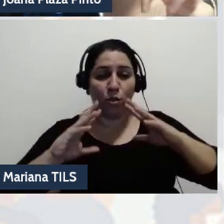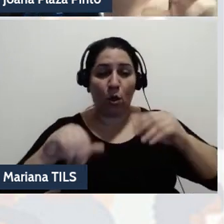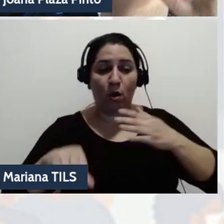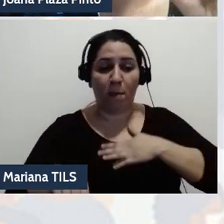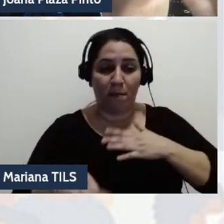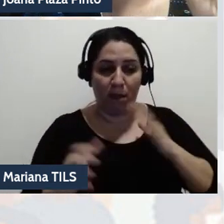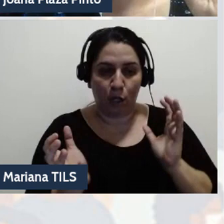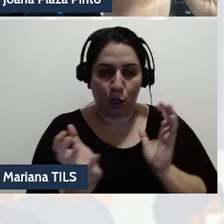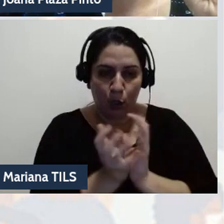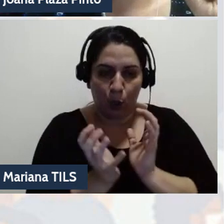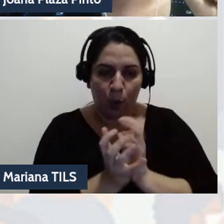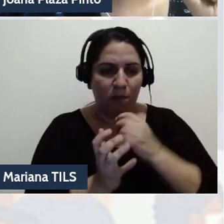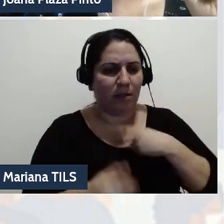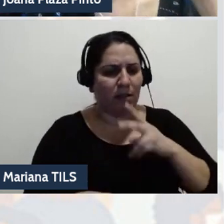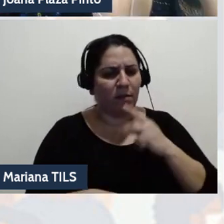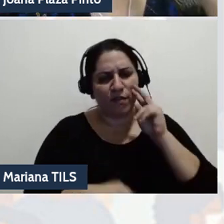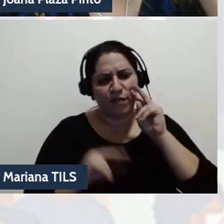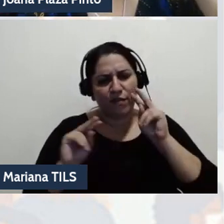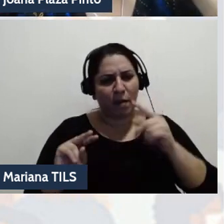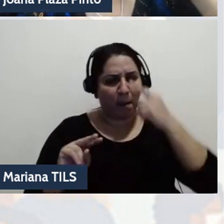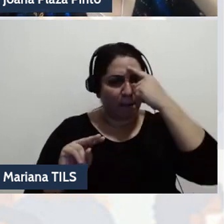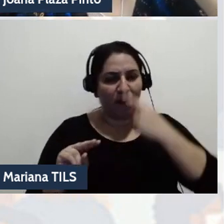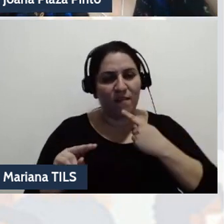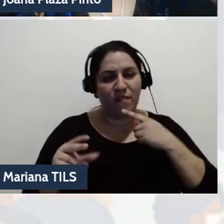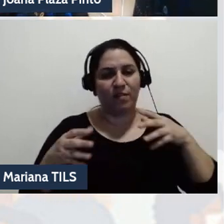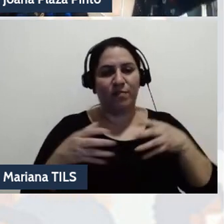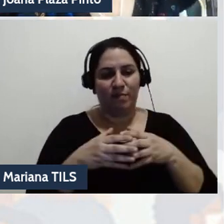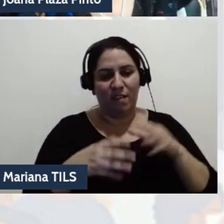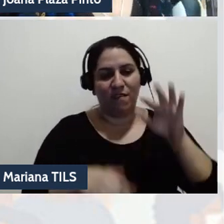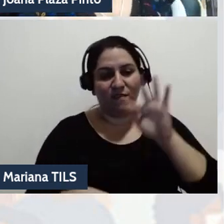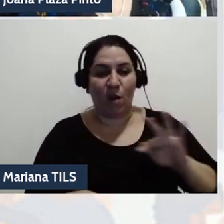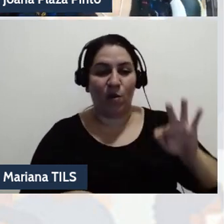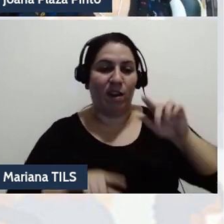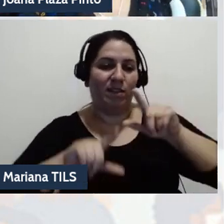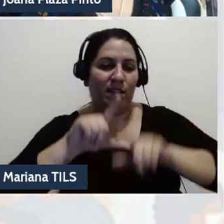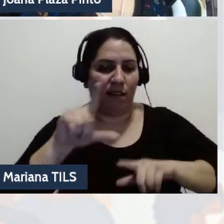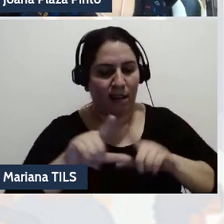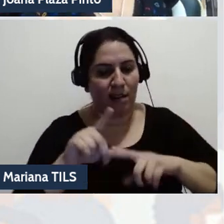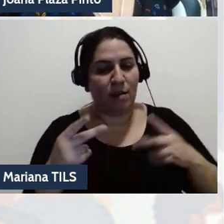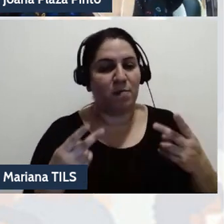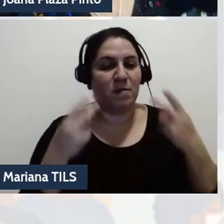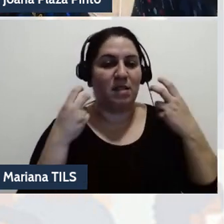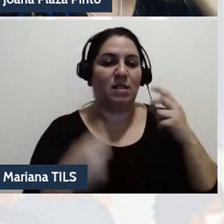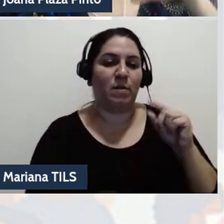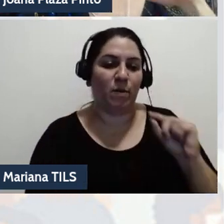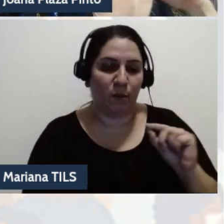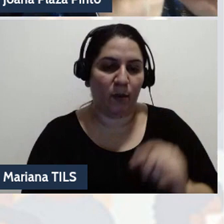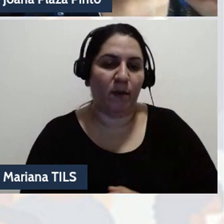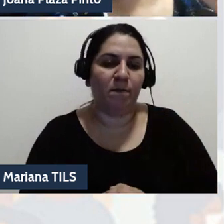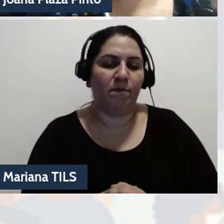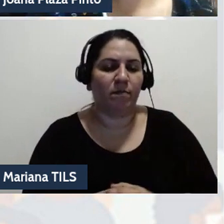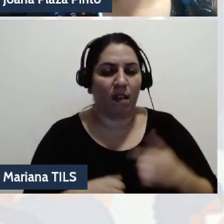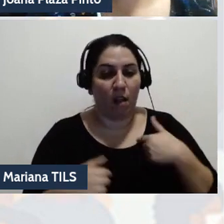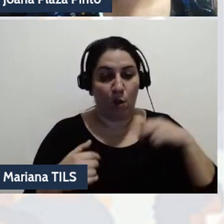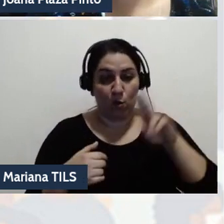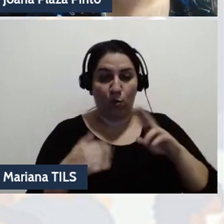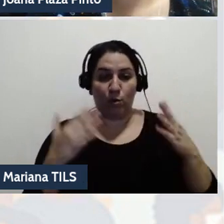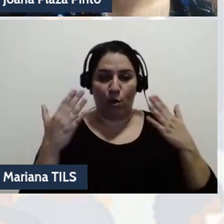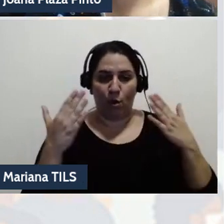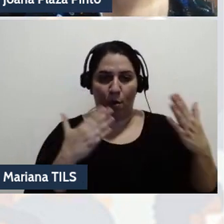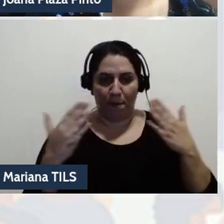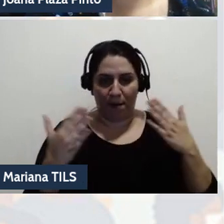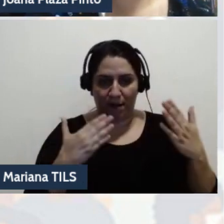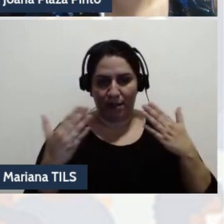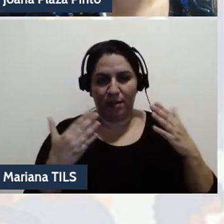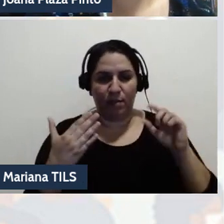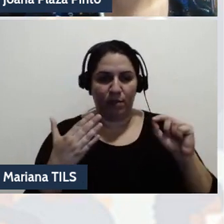sempre acompanho o perfil da Faculdade de Letras. E vocês podem notar, eu fiz aí uma comparação por, eu vou